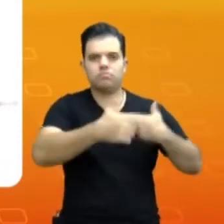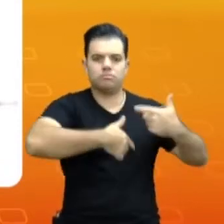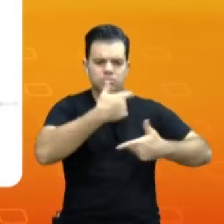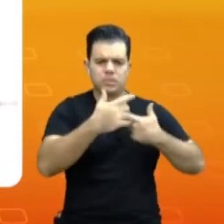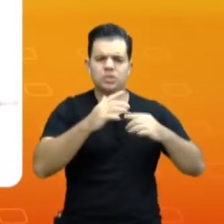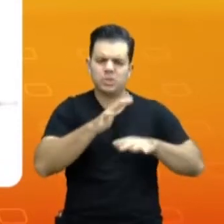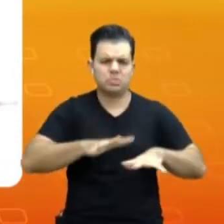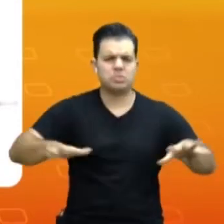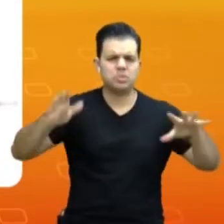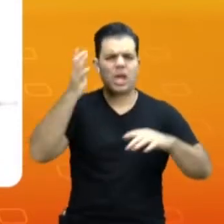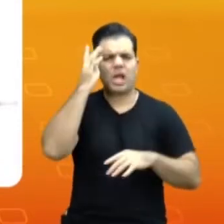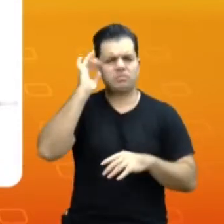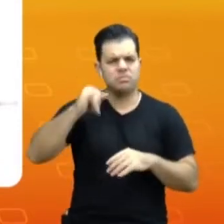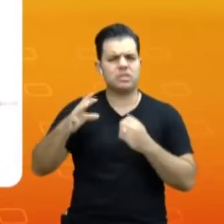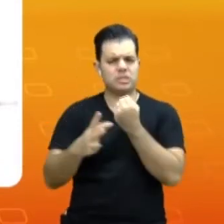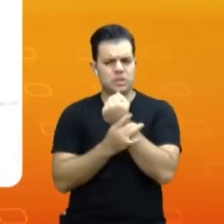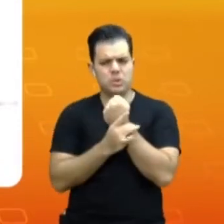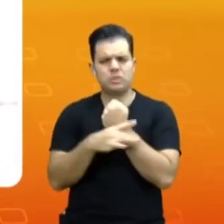de uma maneira geral é isso.